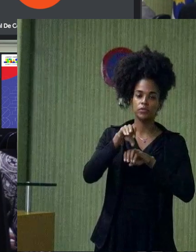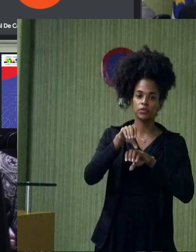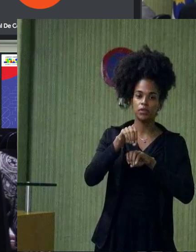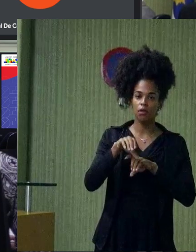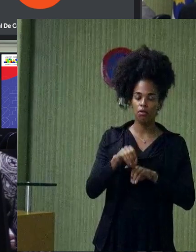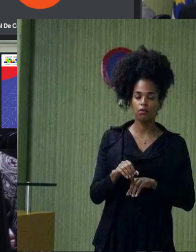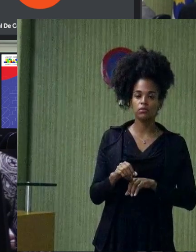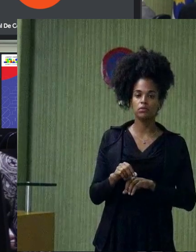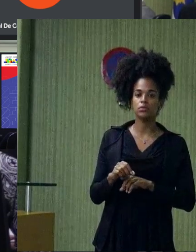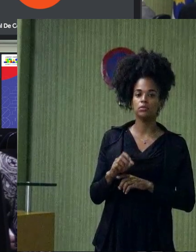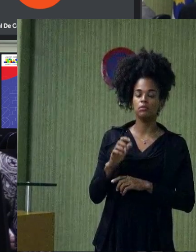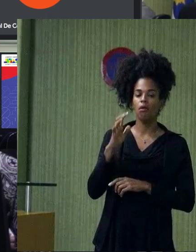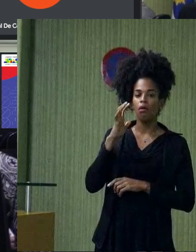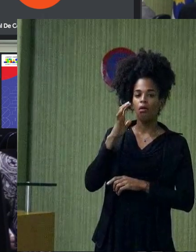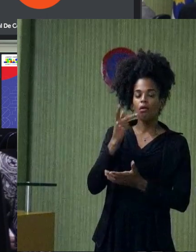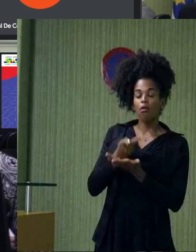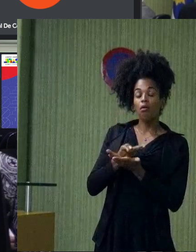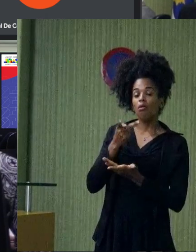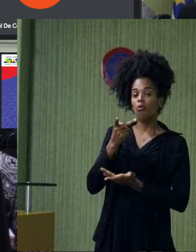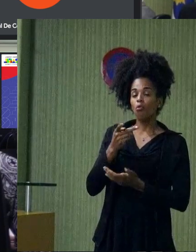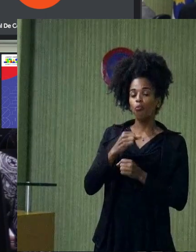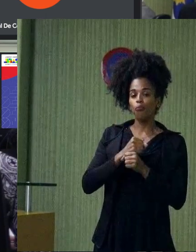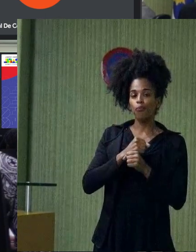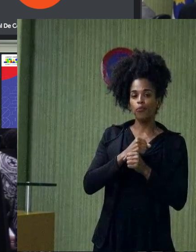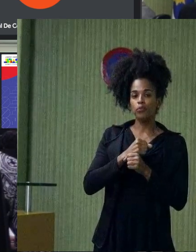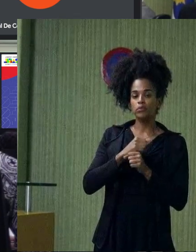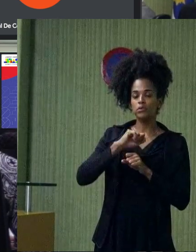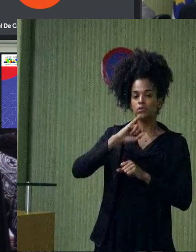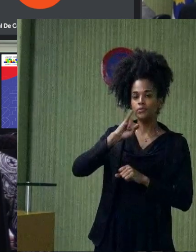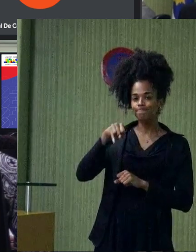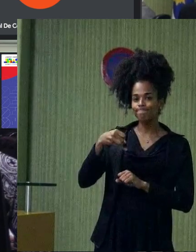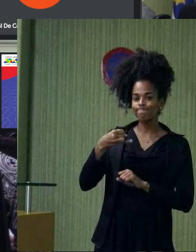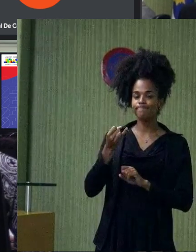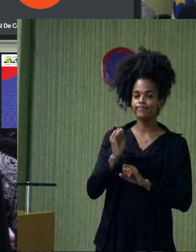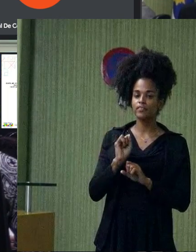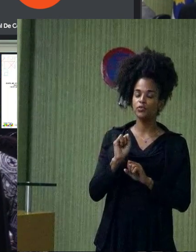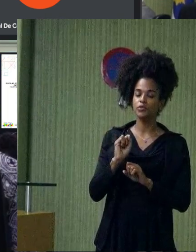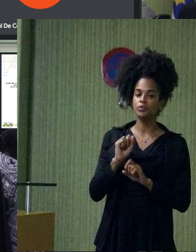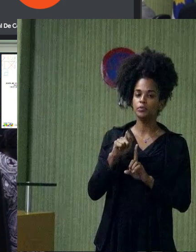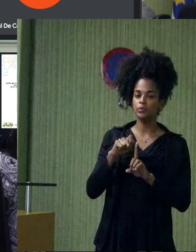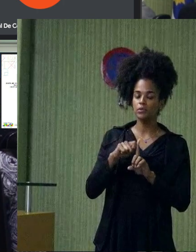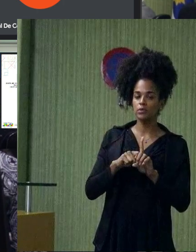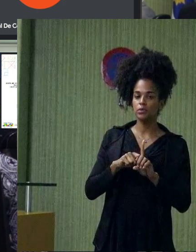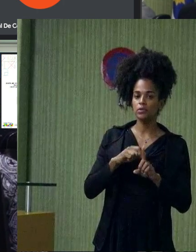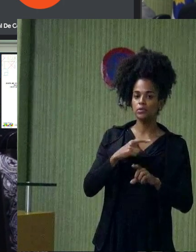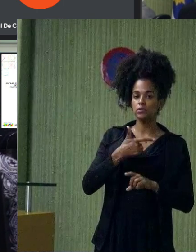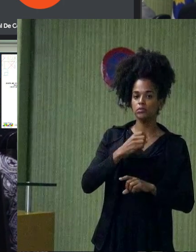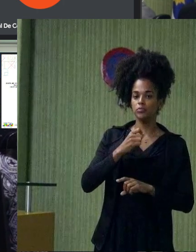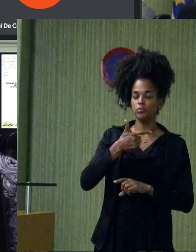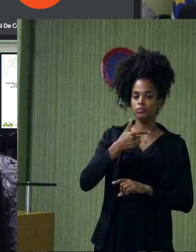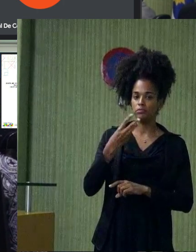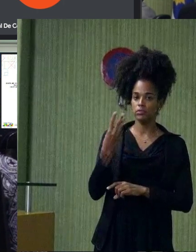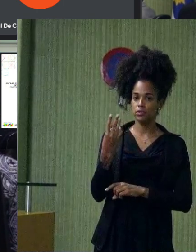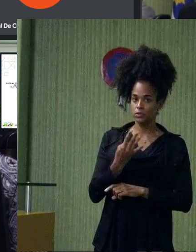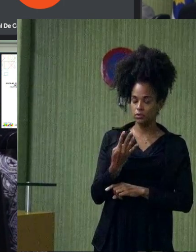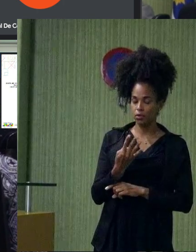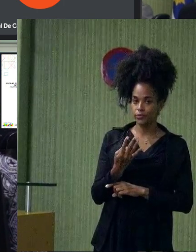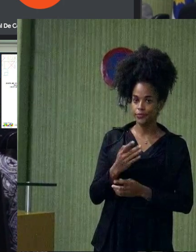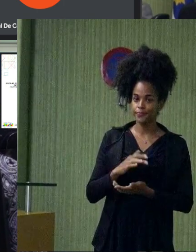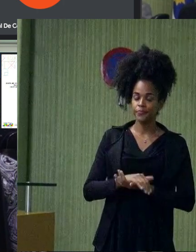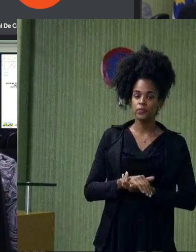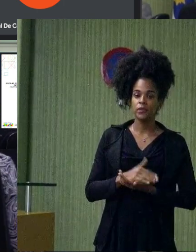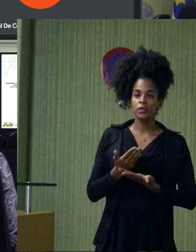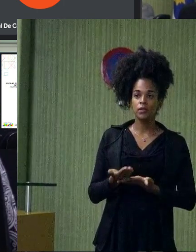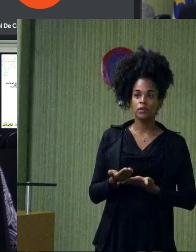janeiro de 2024 né Eh eu vou falar rapidamente sobre esses dois processos no âmbito eh do